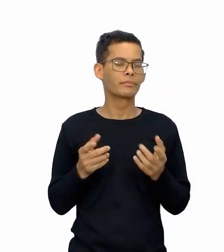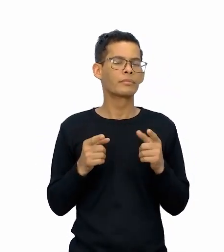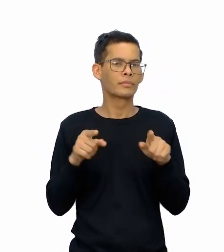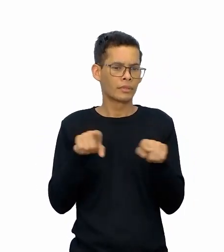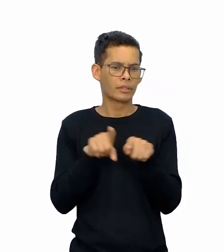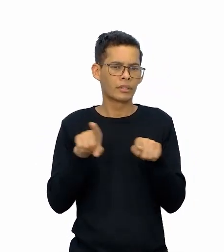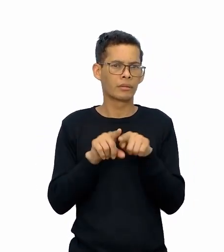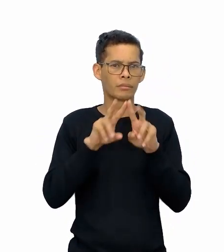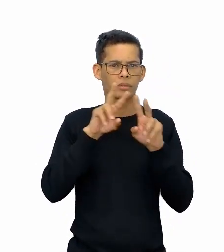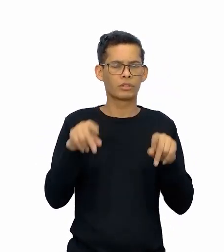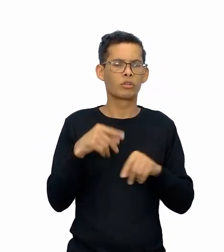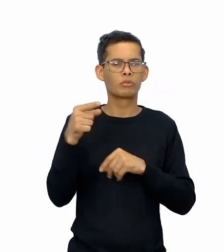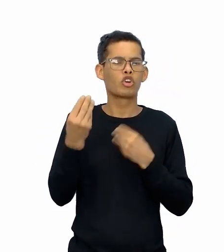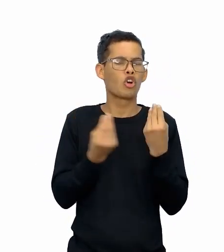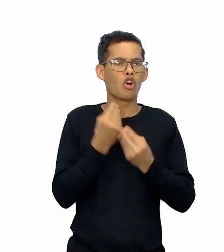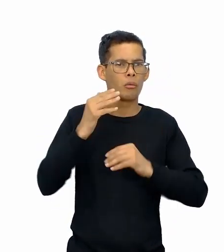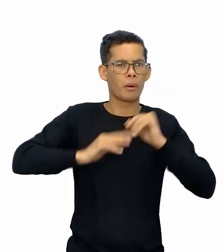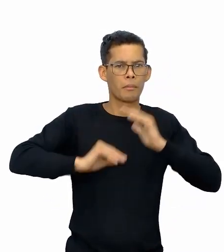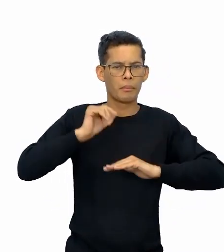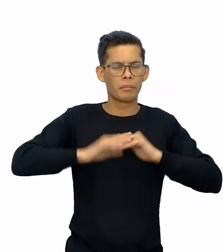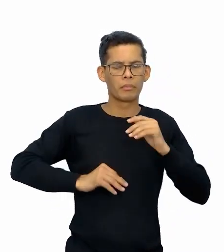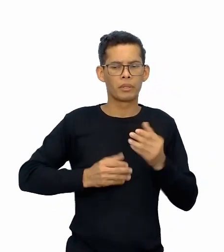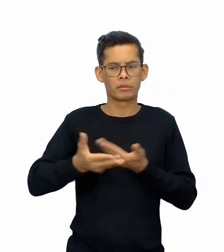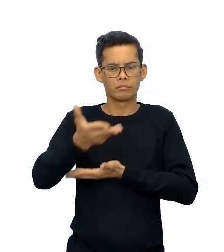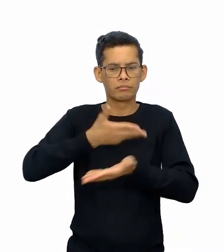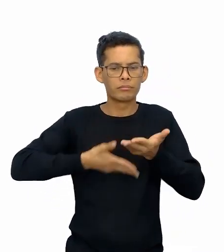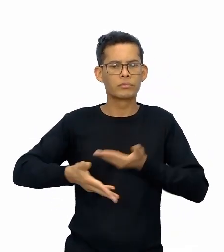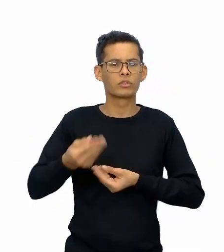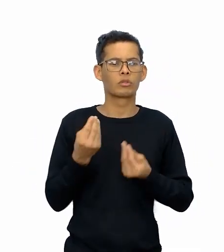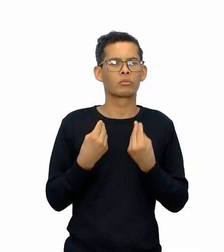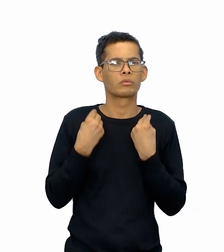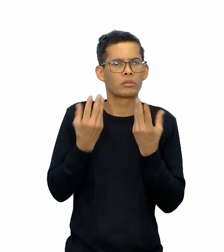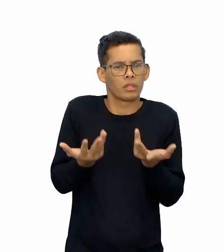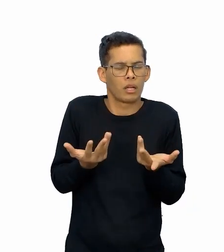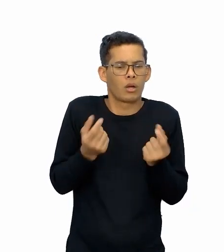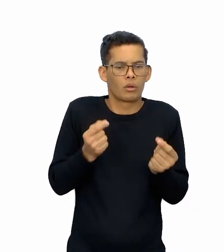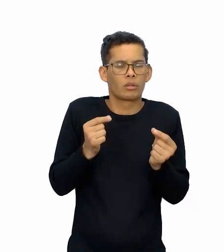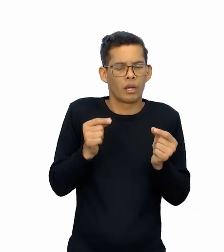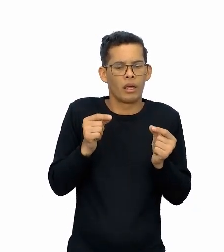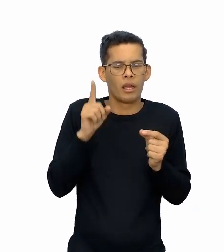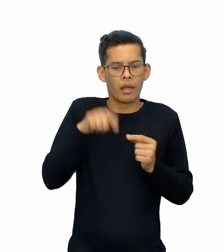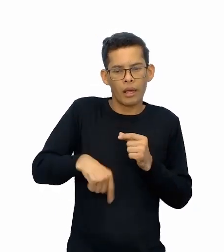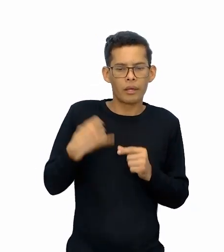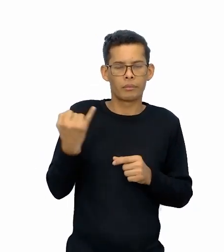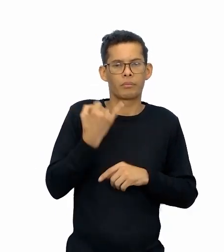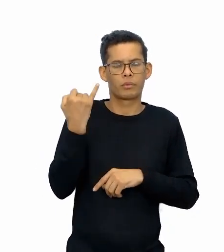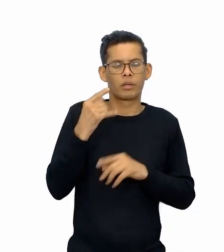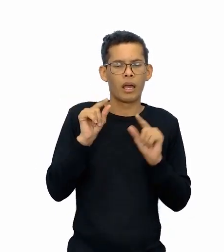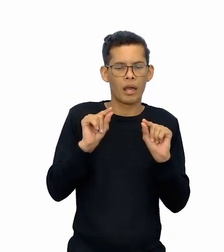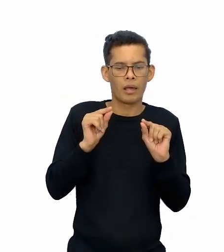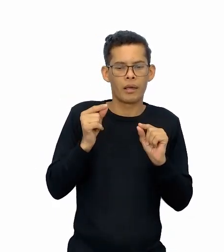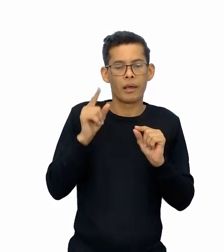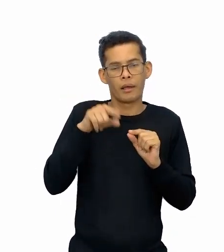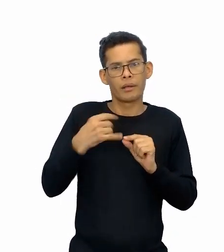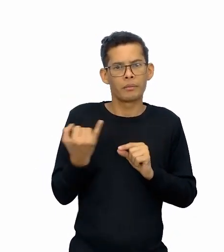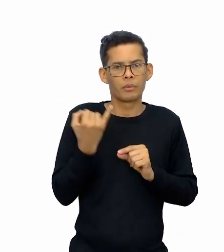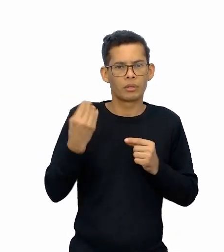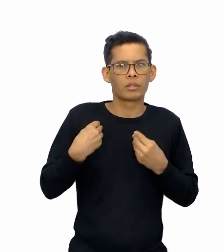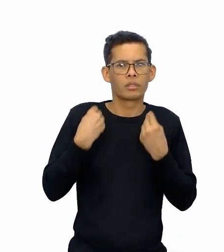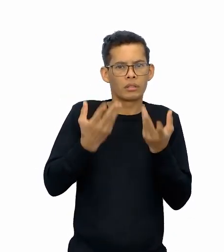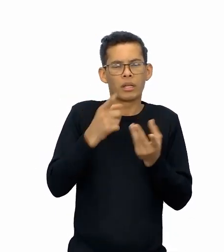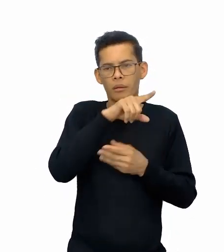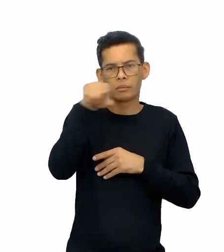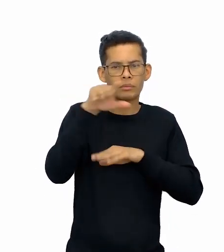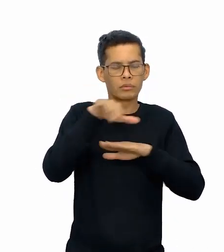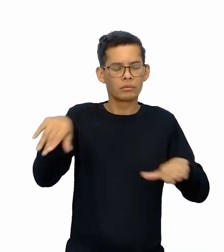de contribuição que essa prática possa oferecer, pensamos que é importante levar os estudantes a aprender a